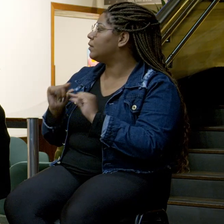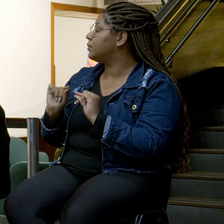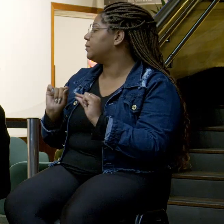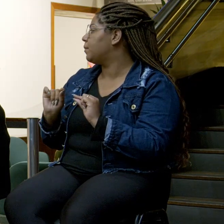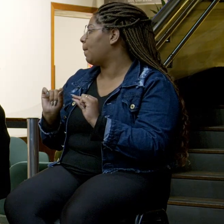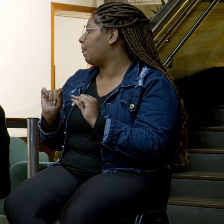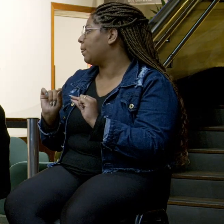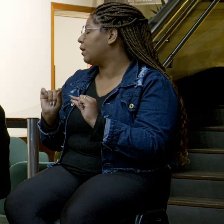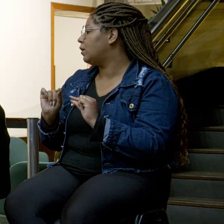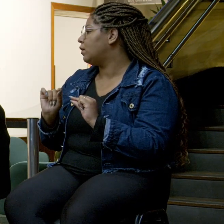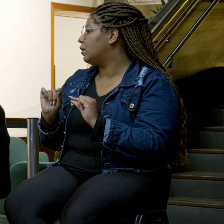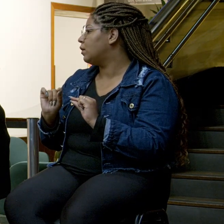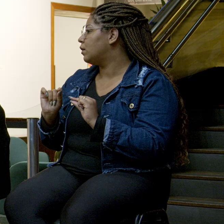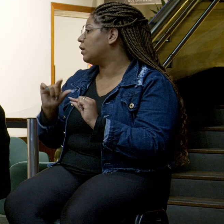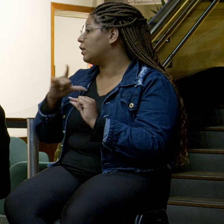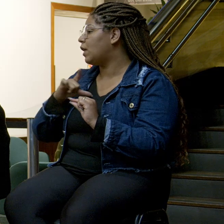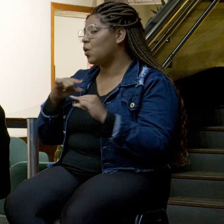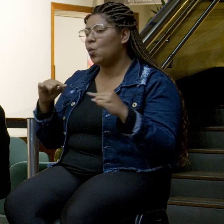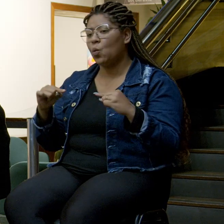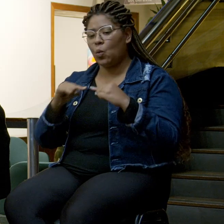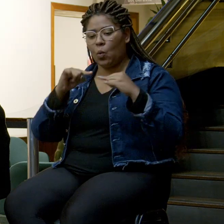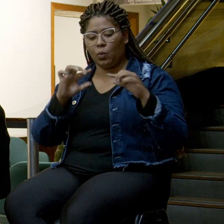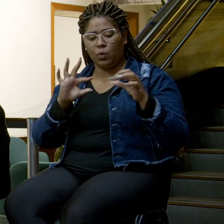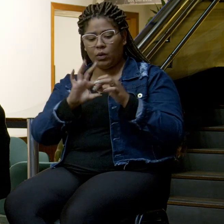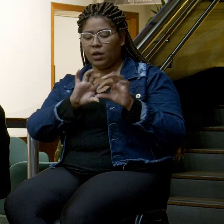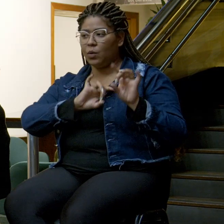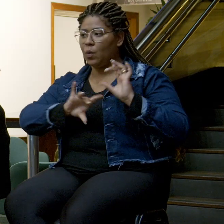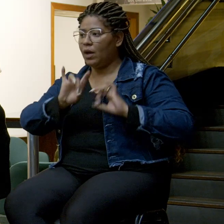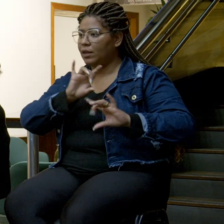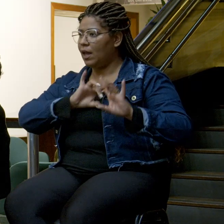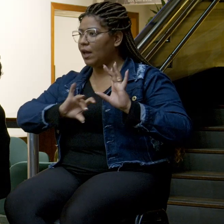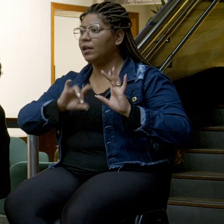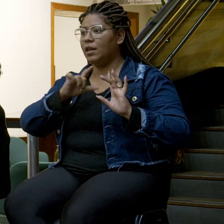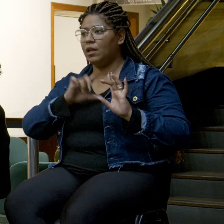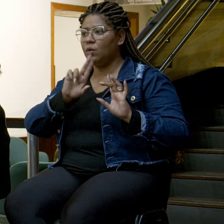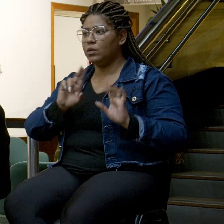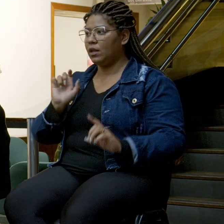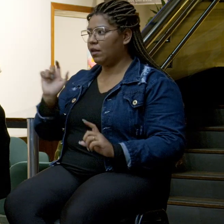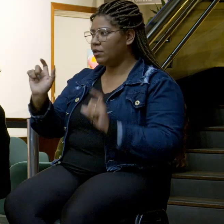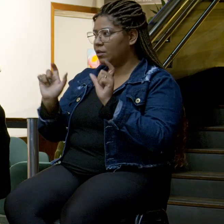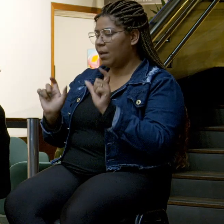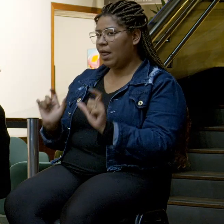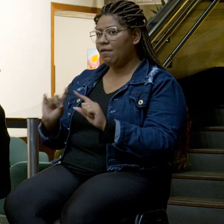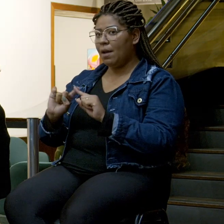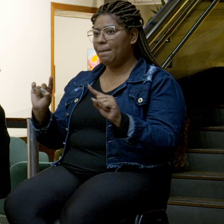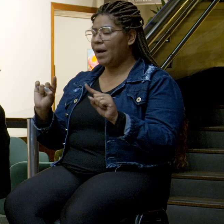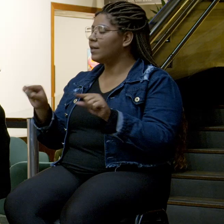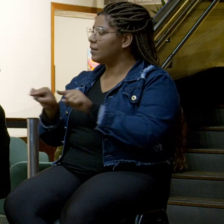que se dá sua relação com a técnica. Quase principiante em suas palavras, mas também um trabalho